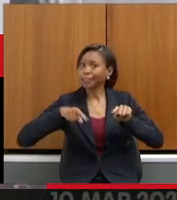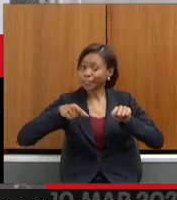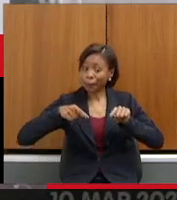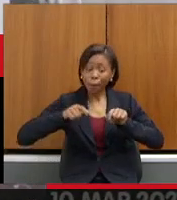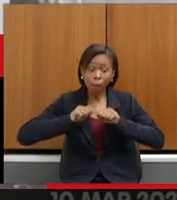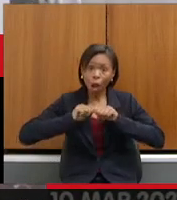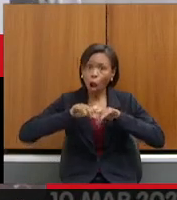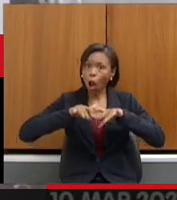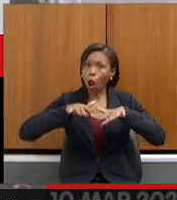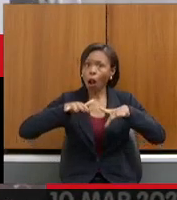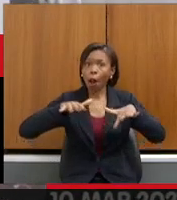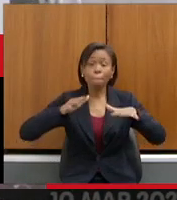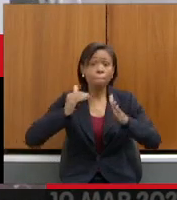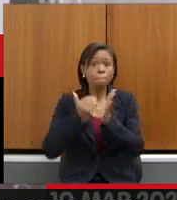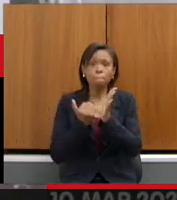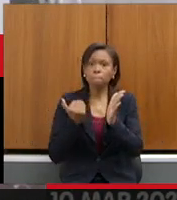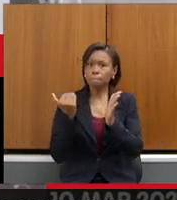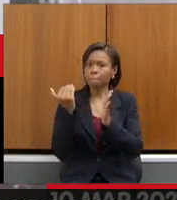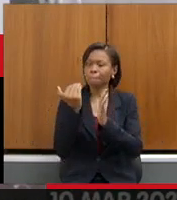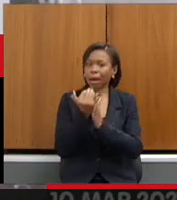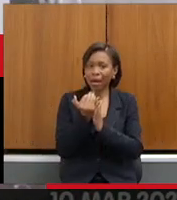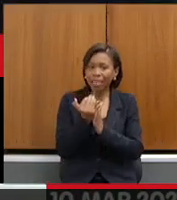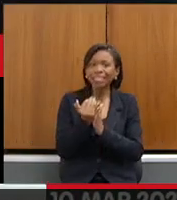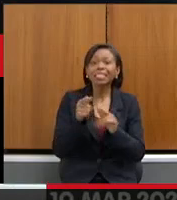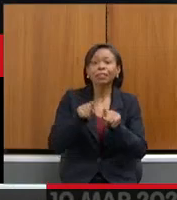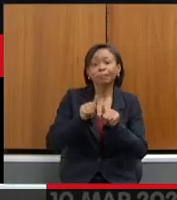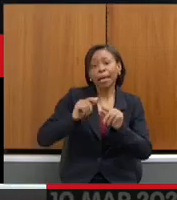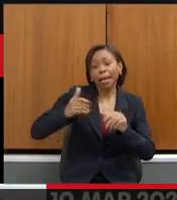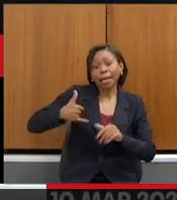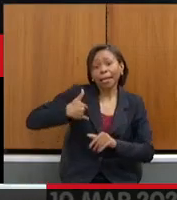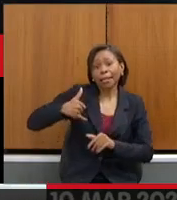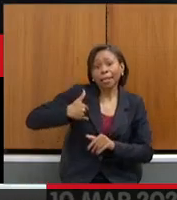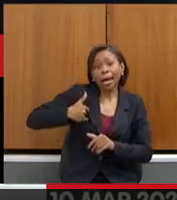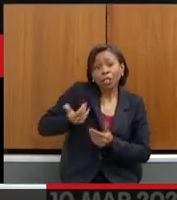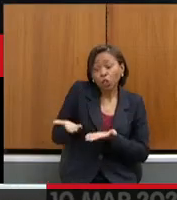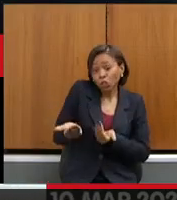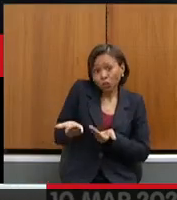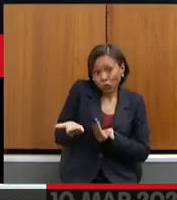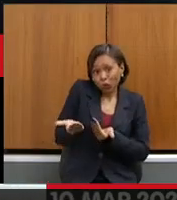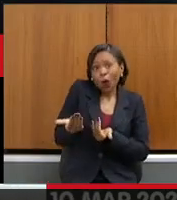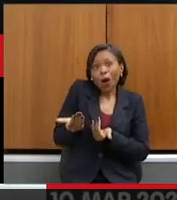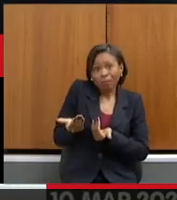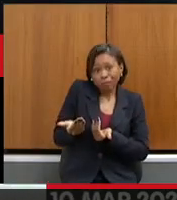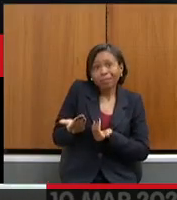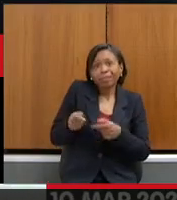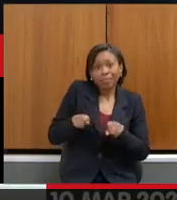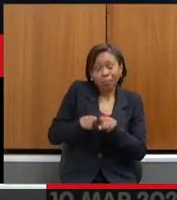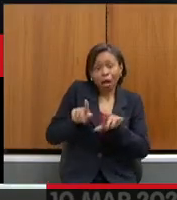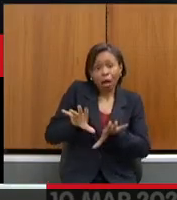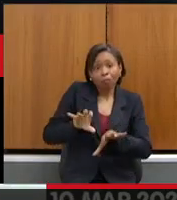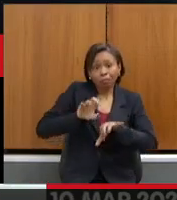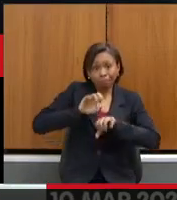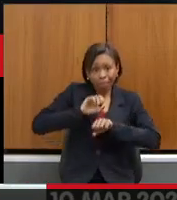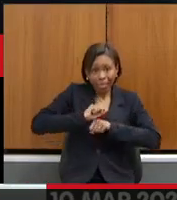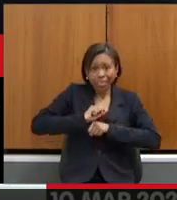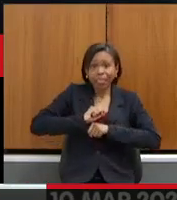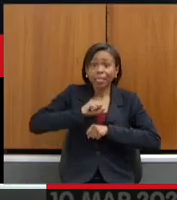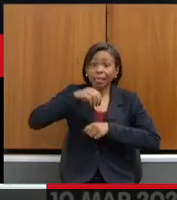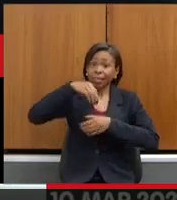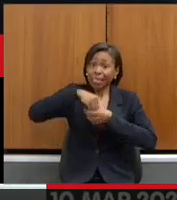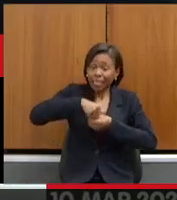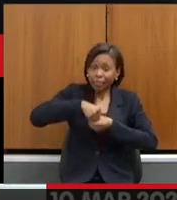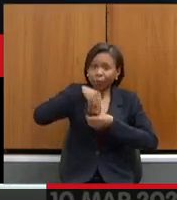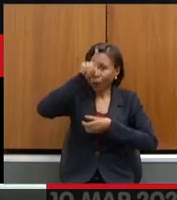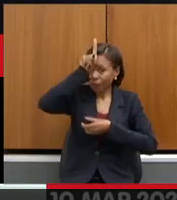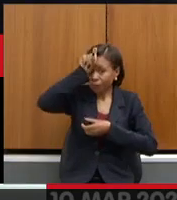idade daquele estão sendo contaminado o que quanto mais jovem pelos estudos pelos dados são mostrando que eles ficam mais tempo na nos leitos